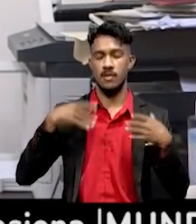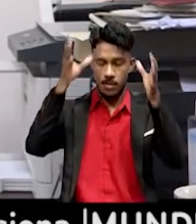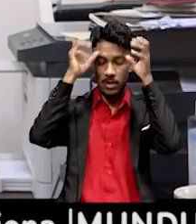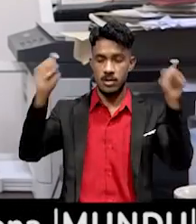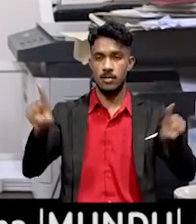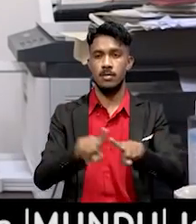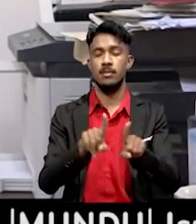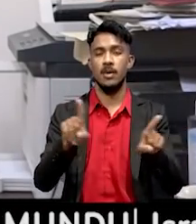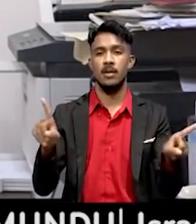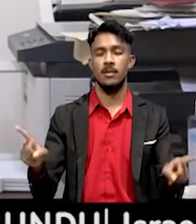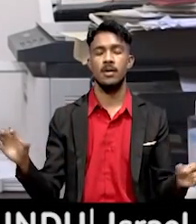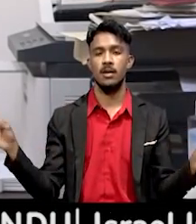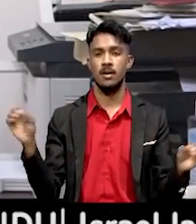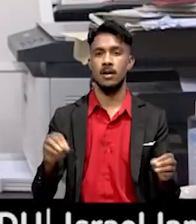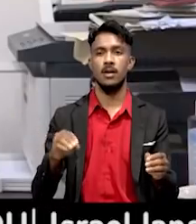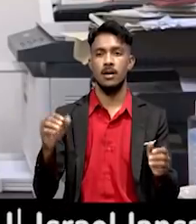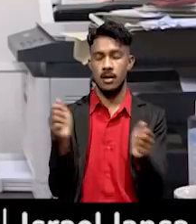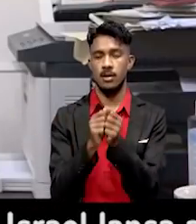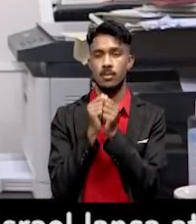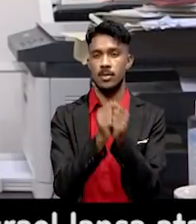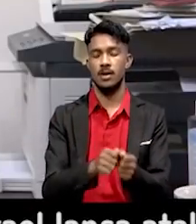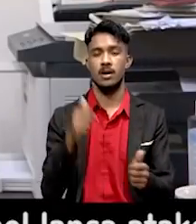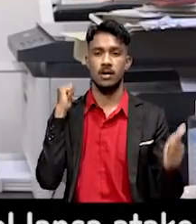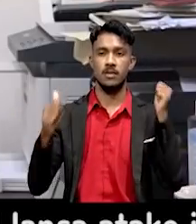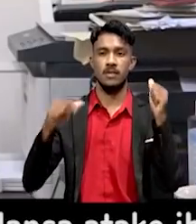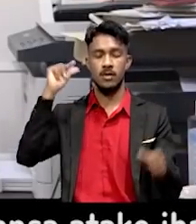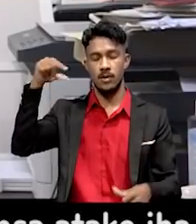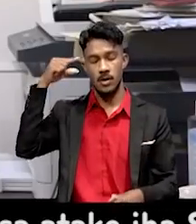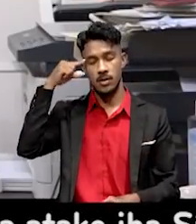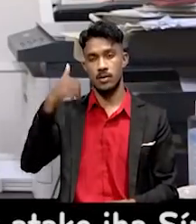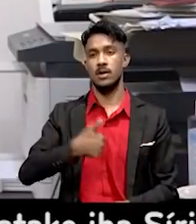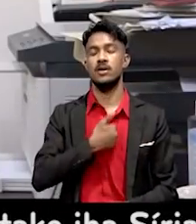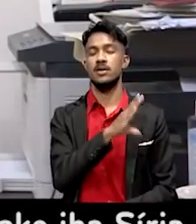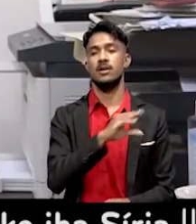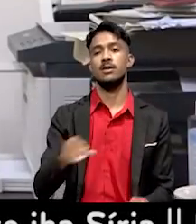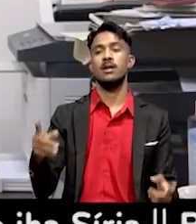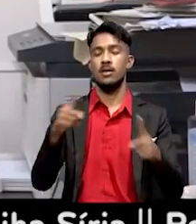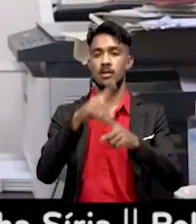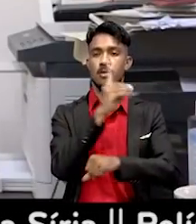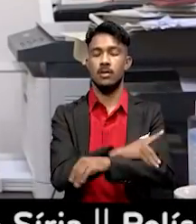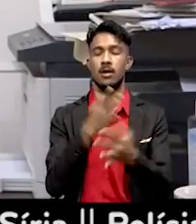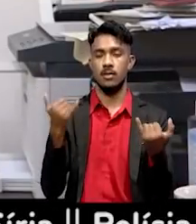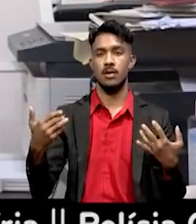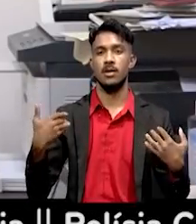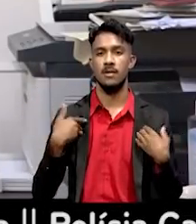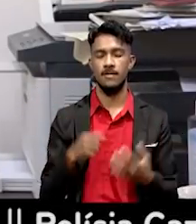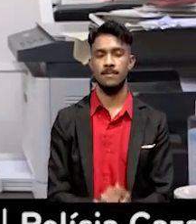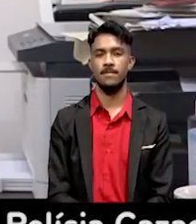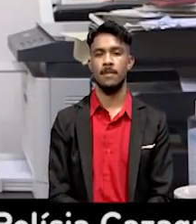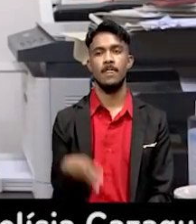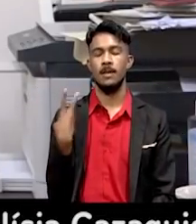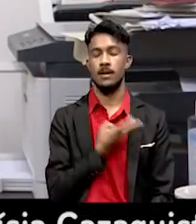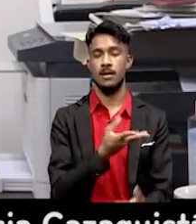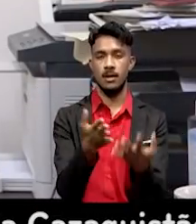la dungana accompagna atividades governo ne rasi ira ne mo to agora acontece ne be E da cara é